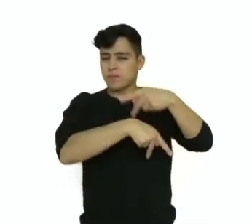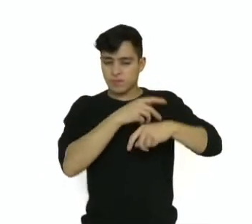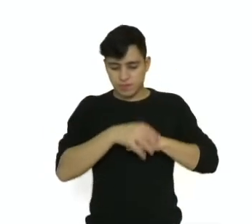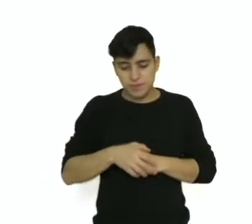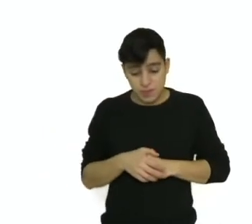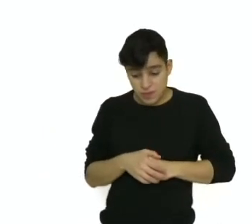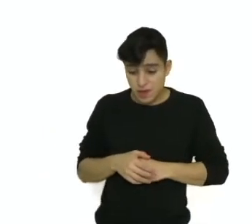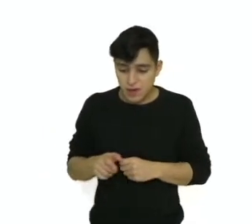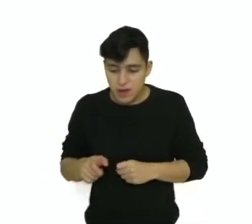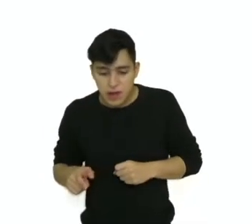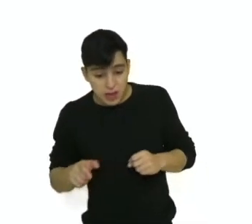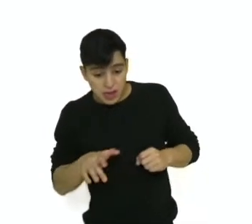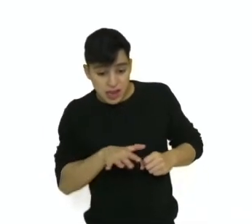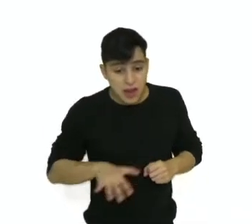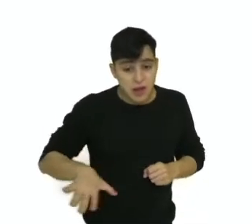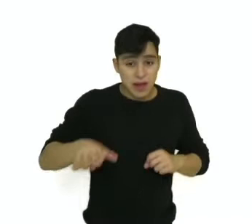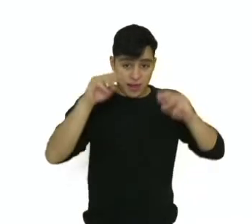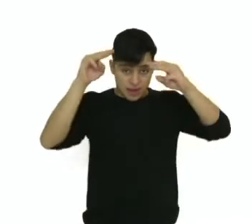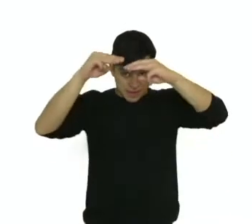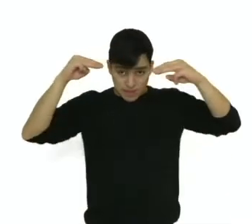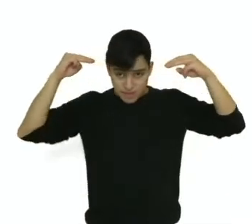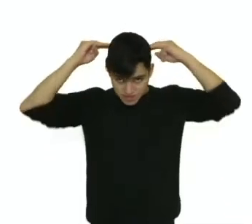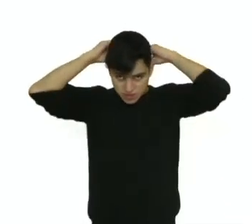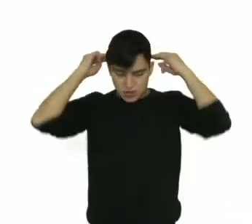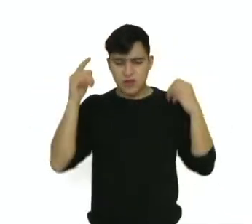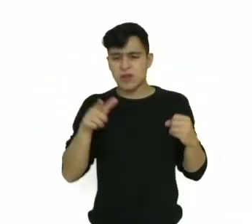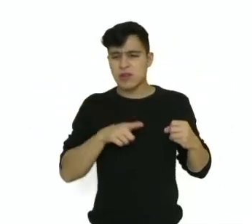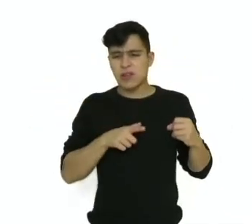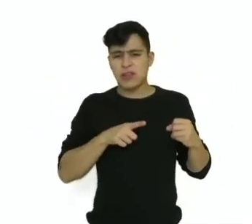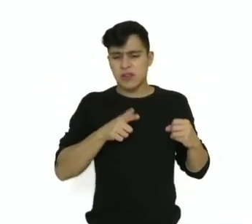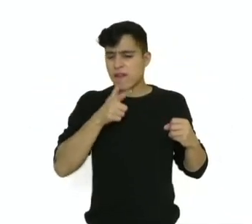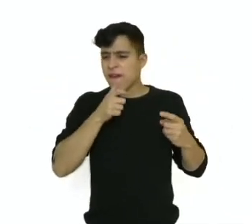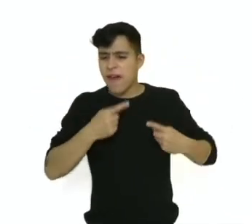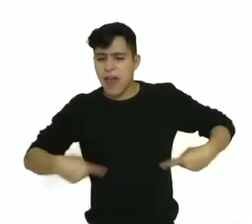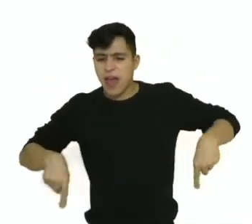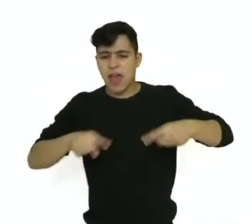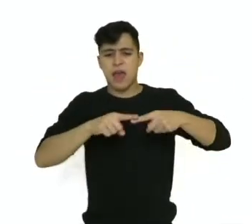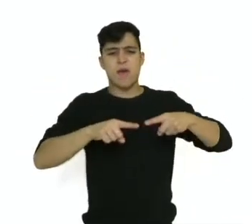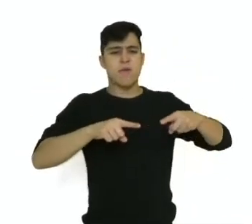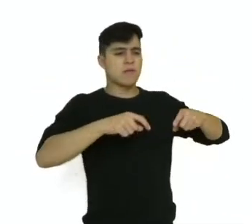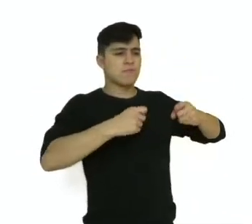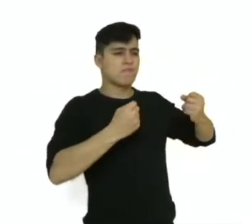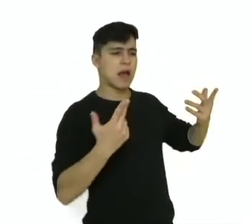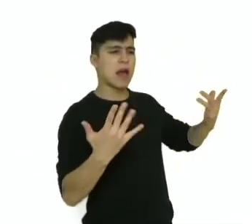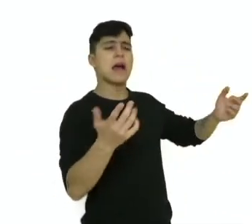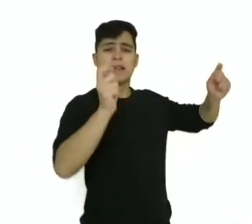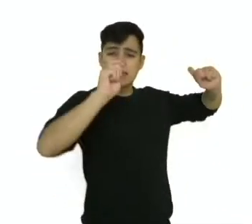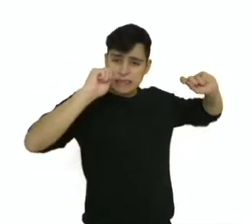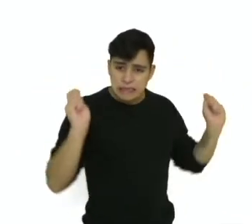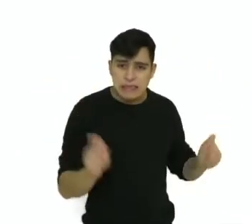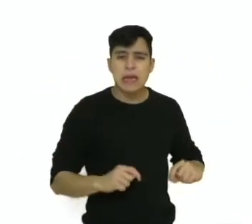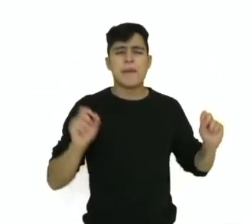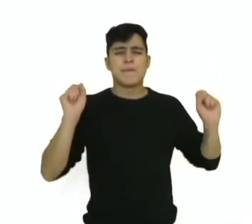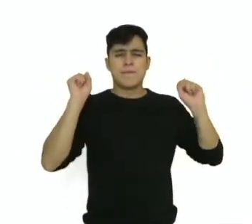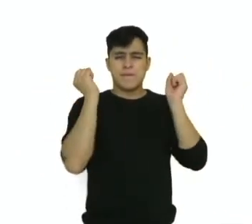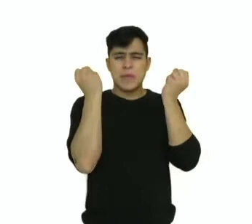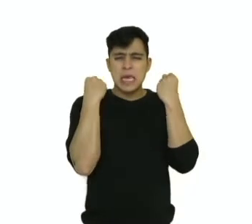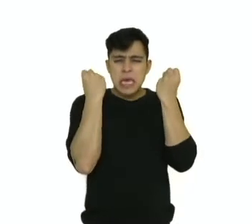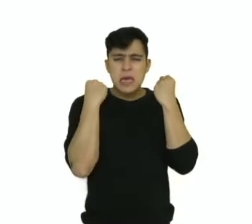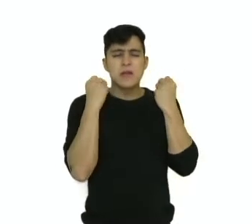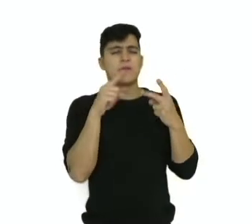lagos e pântanos, permitiu a agricultura intensiva. As principais plantações além do milho